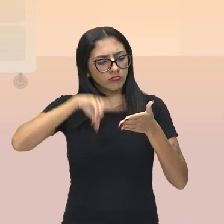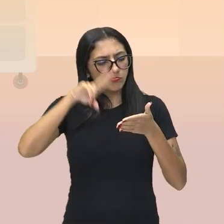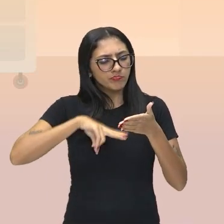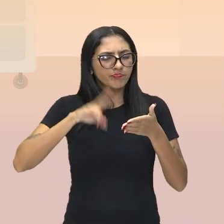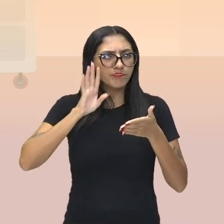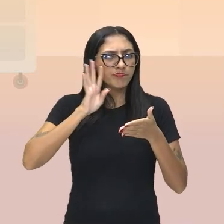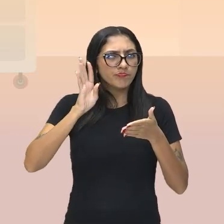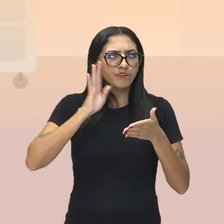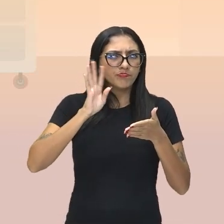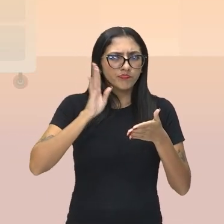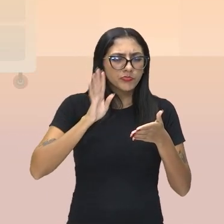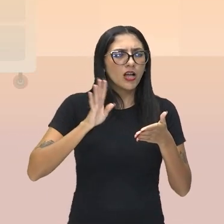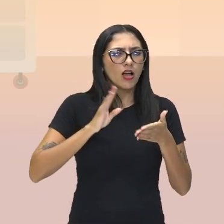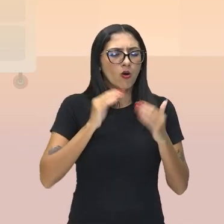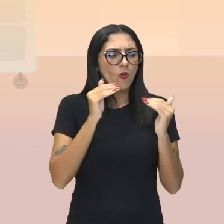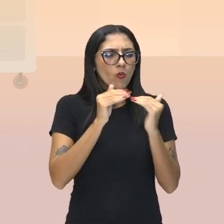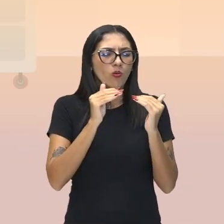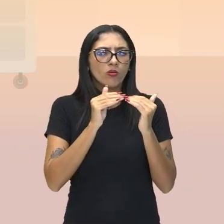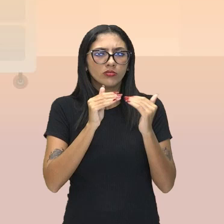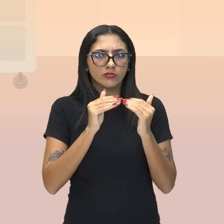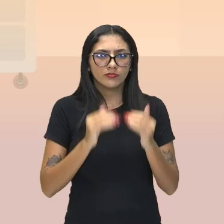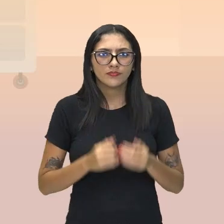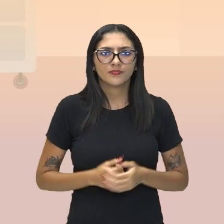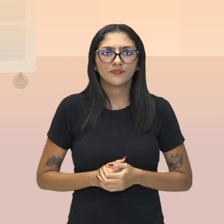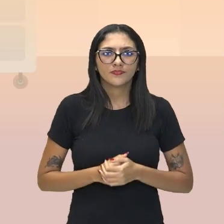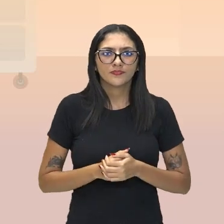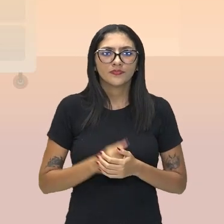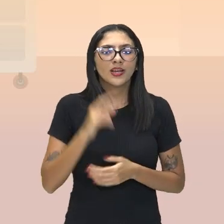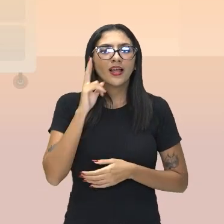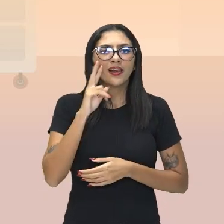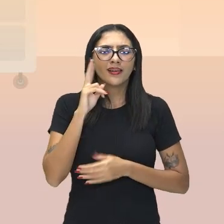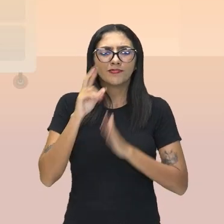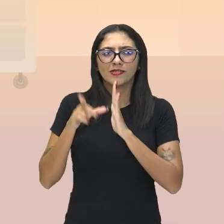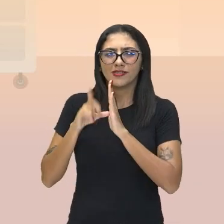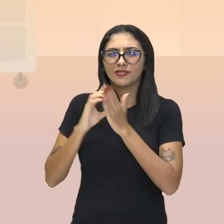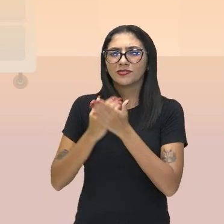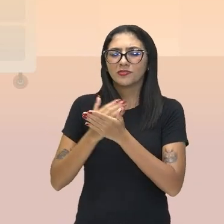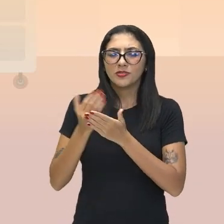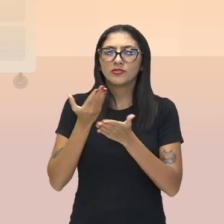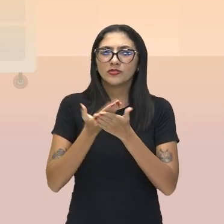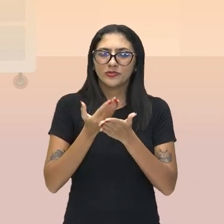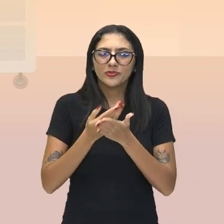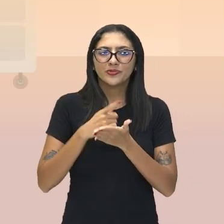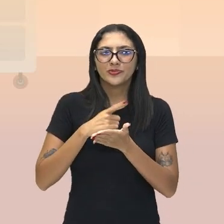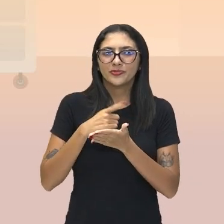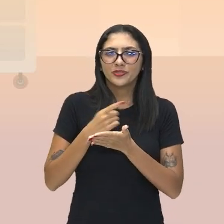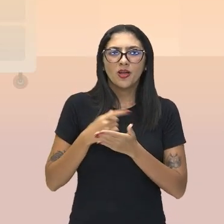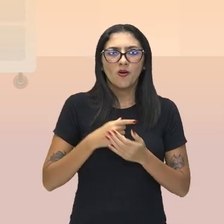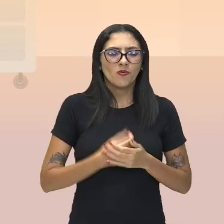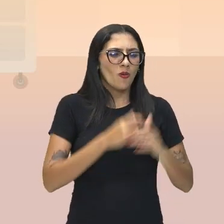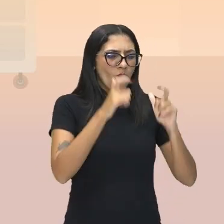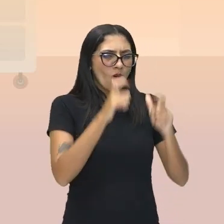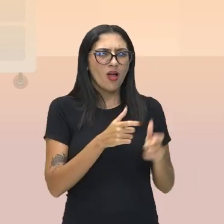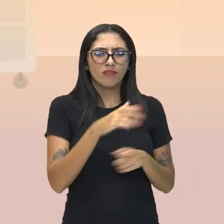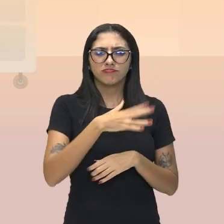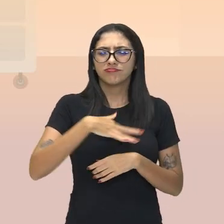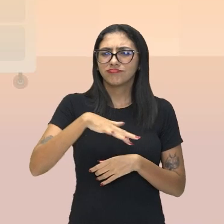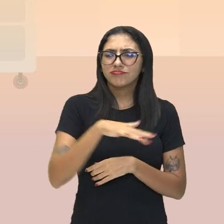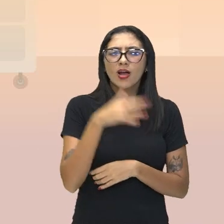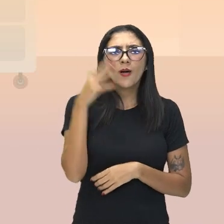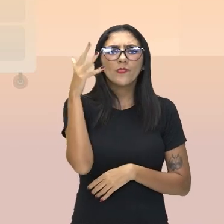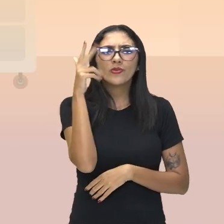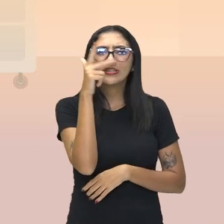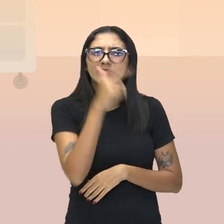algo. Vejam que nós começamos a nossa aula trazendo lá as nossas fadinhas, as nossas bruxas, como nós estamos acostumados